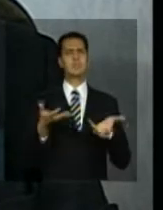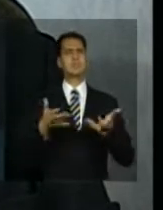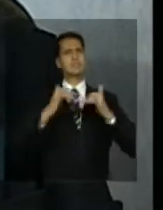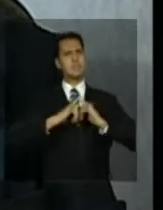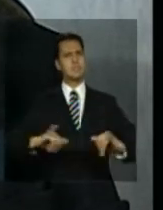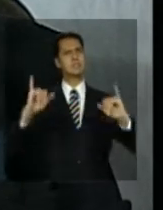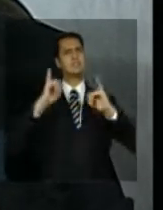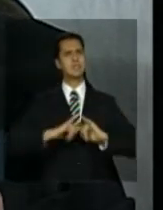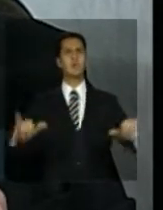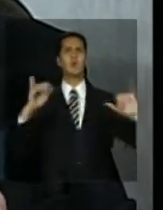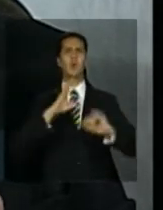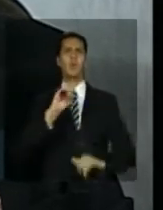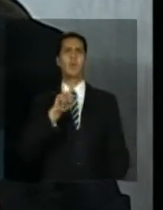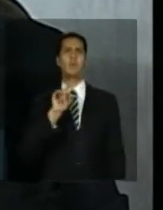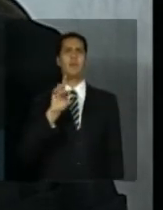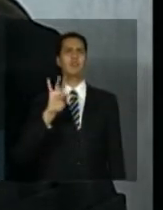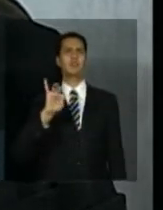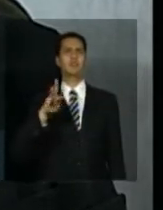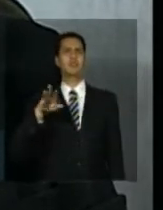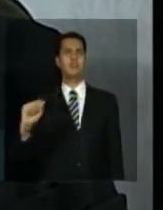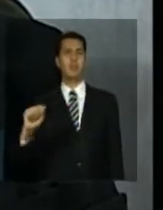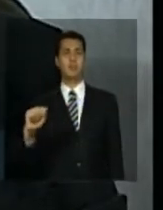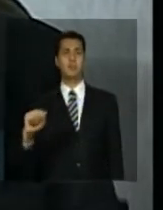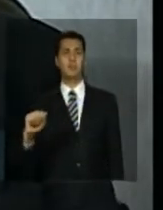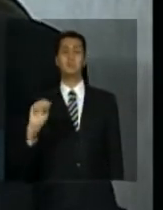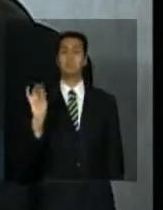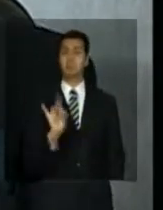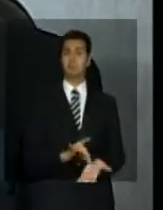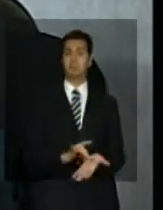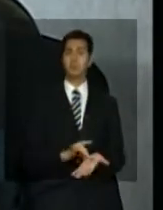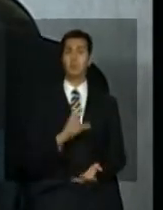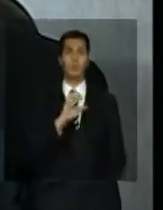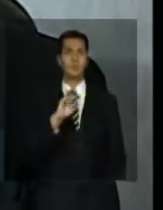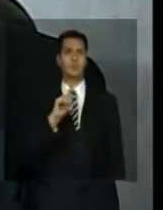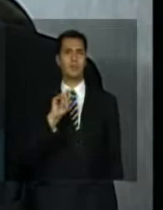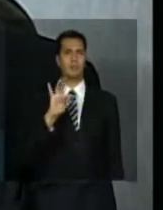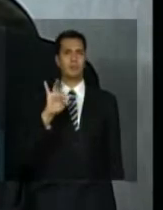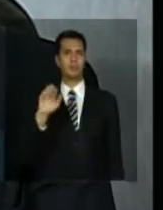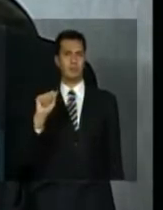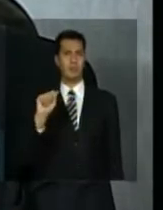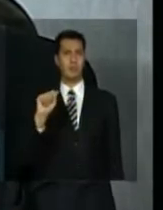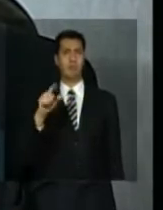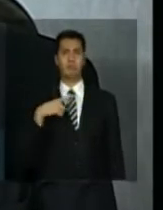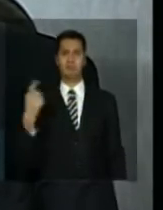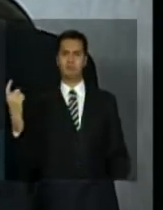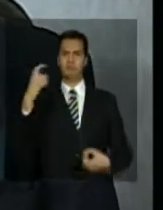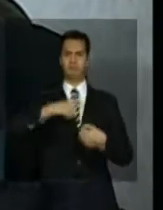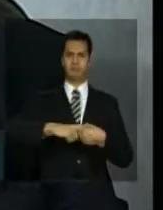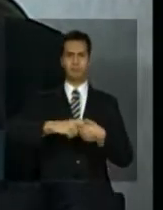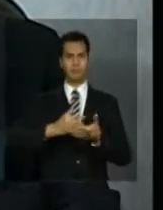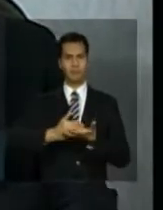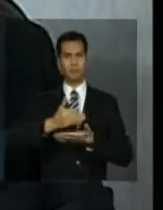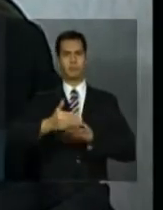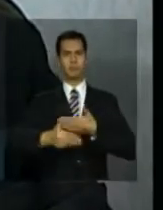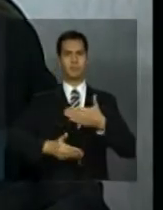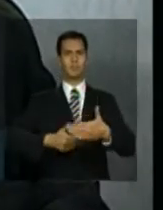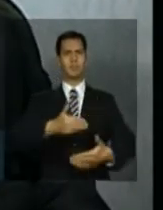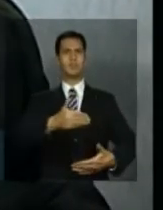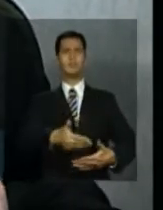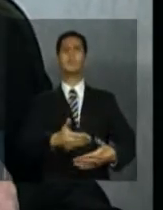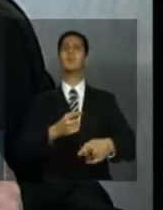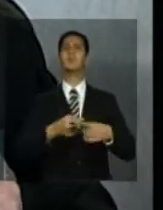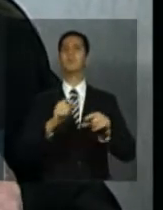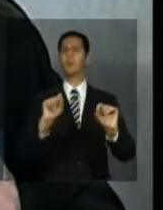cooperativas mais do que nunca as cooperativas entram nesse processo Já que é o ano